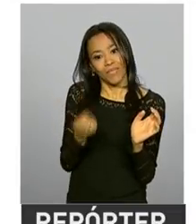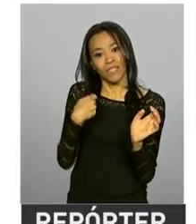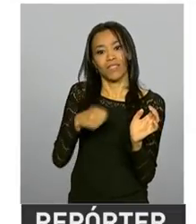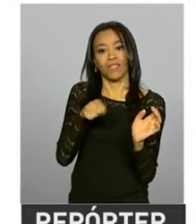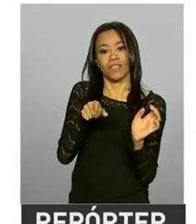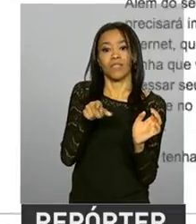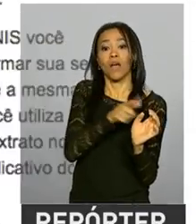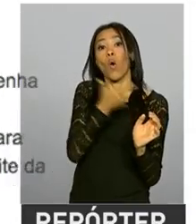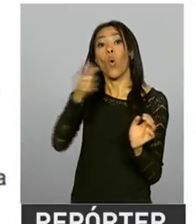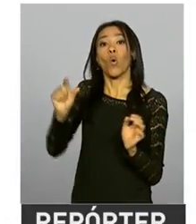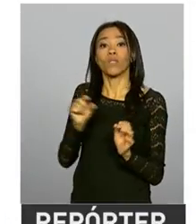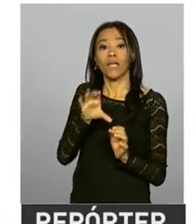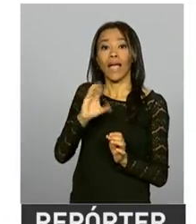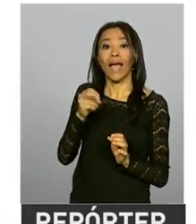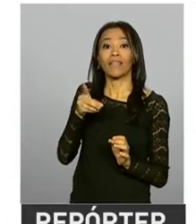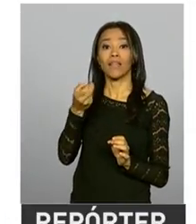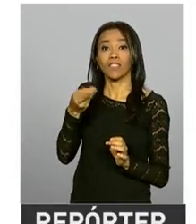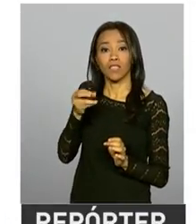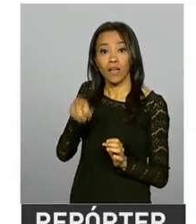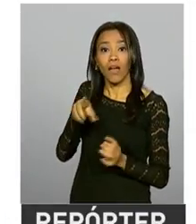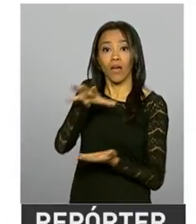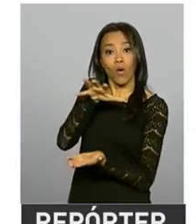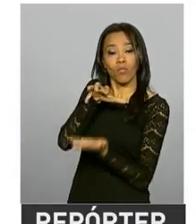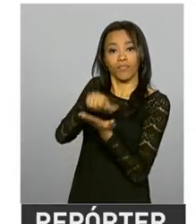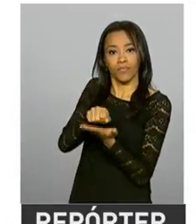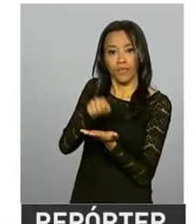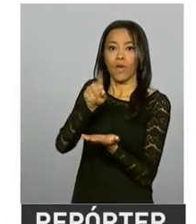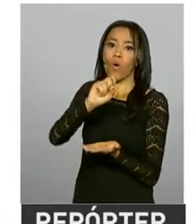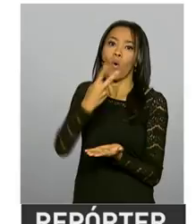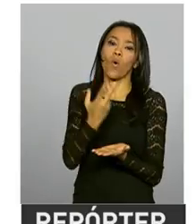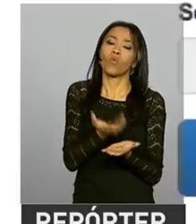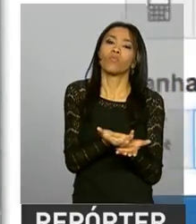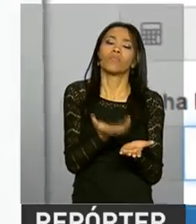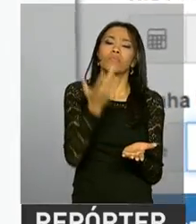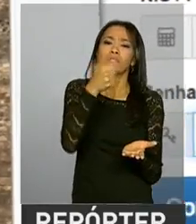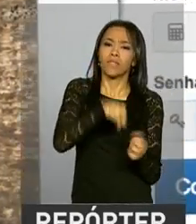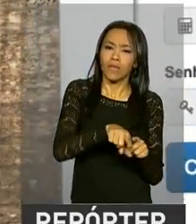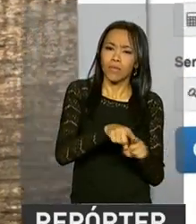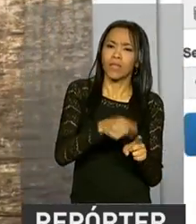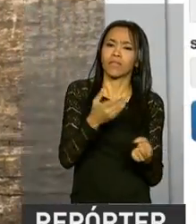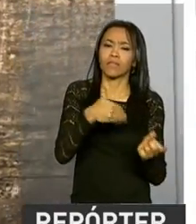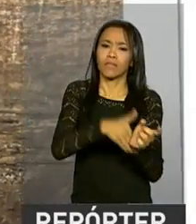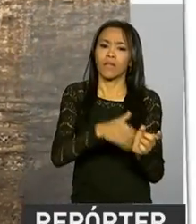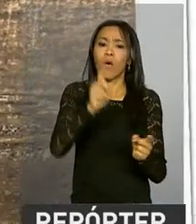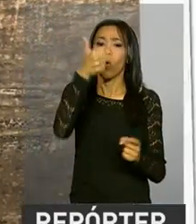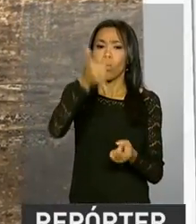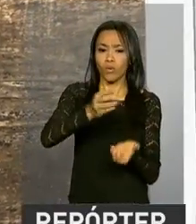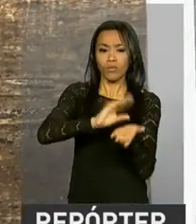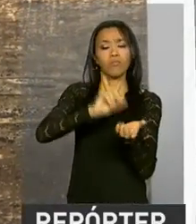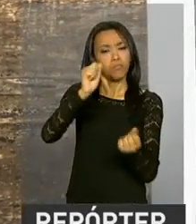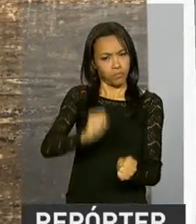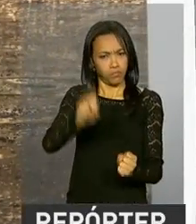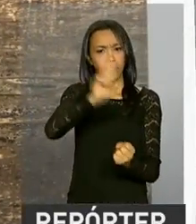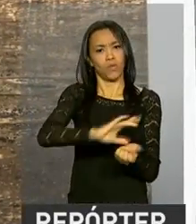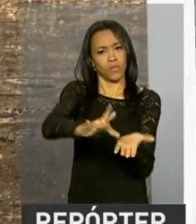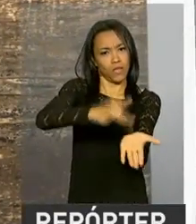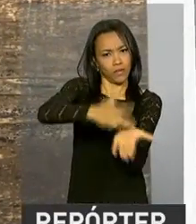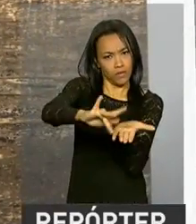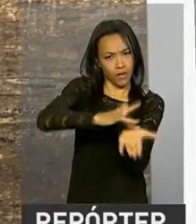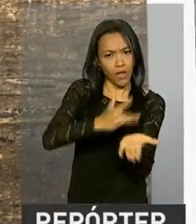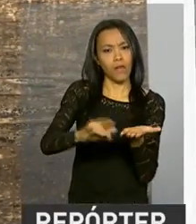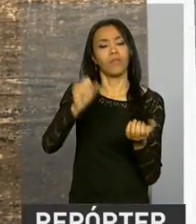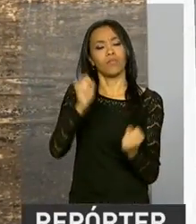opção Cadastrar ou a de Recuperação de Senha. Outra opção é usar os dispositivos móveis, como tablets e